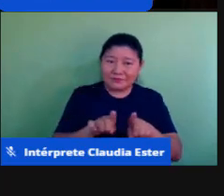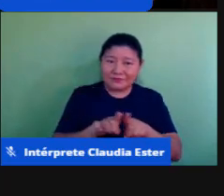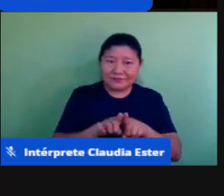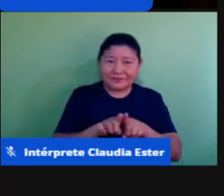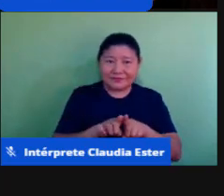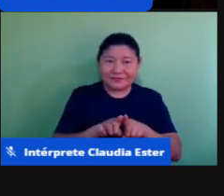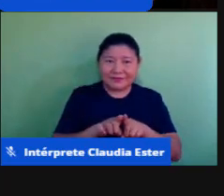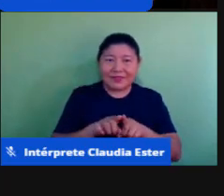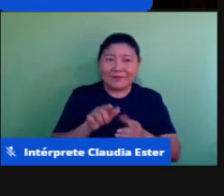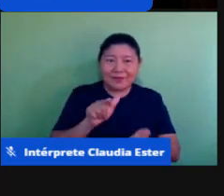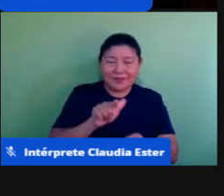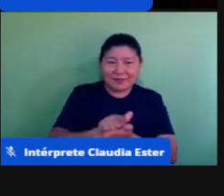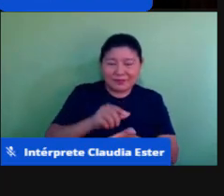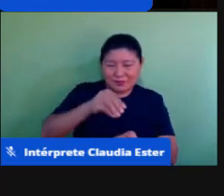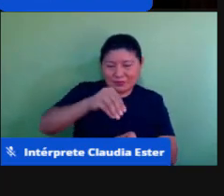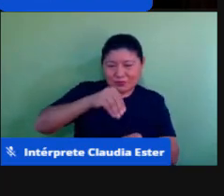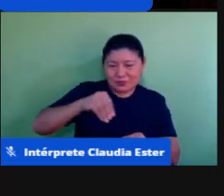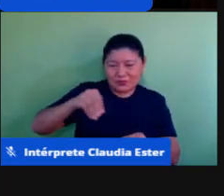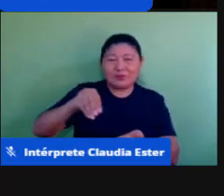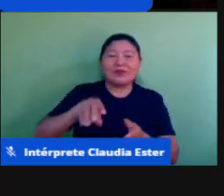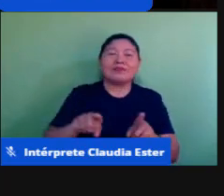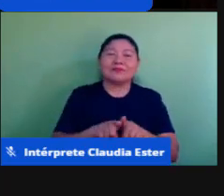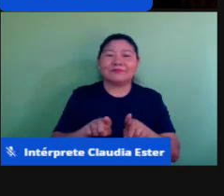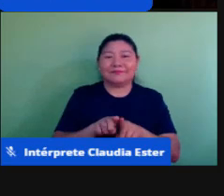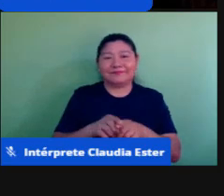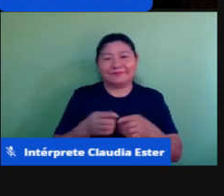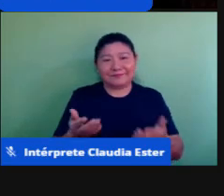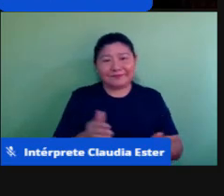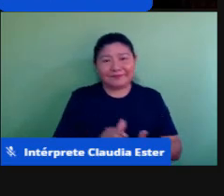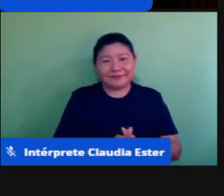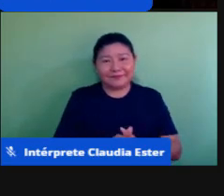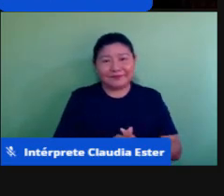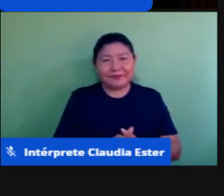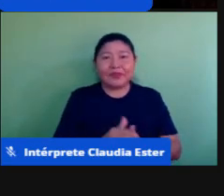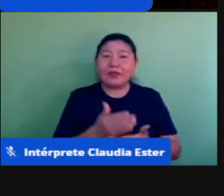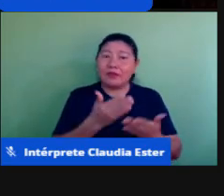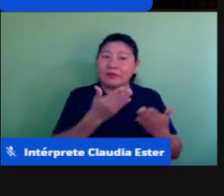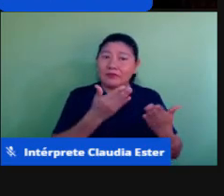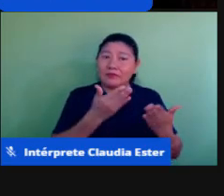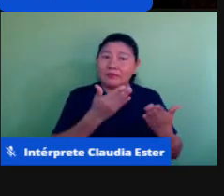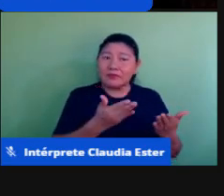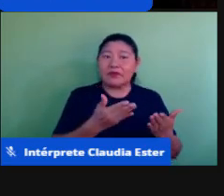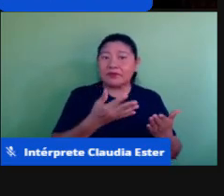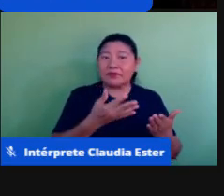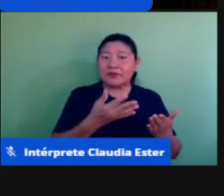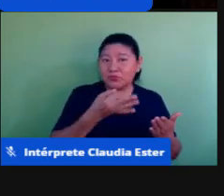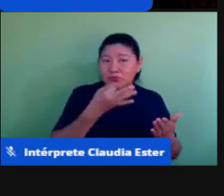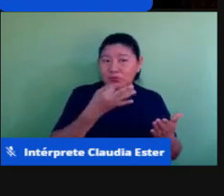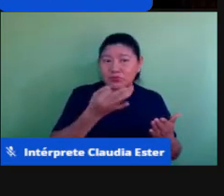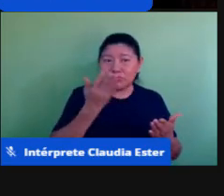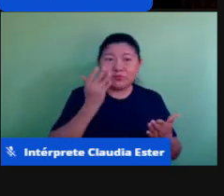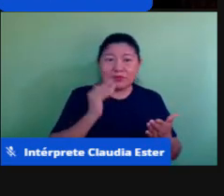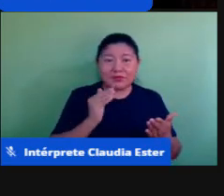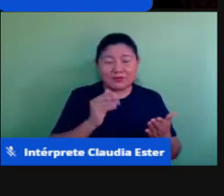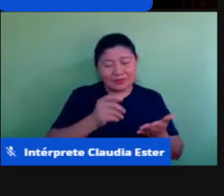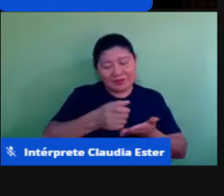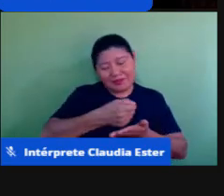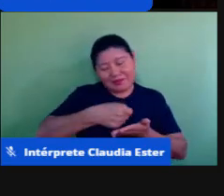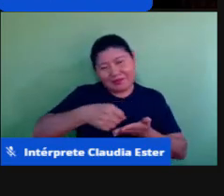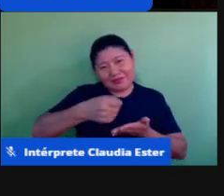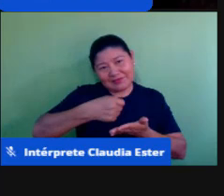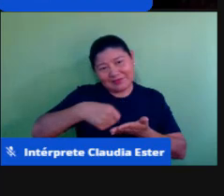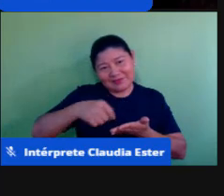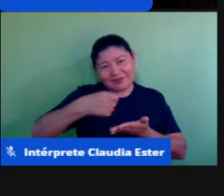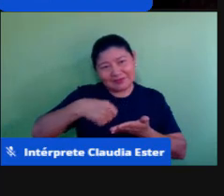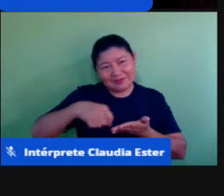que acontece? Com essa parte que ele pega e vai estar lá com a caneta escrevendo, ele pode